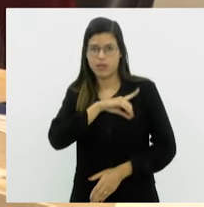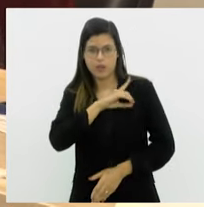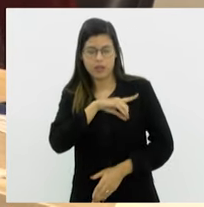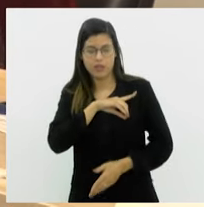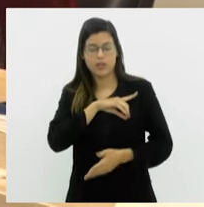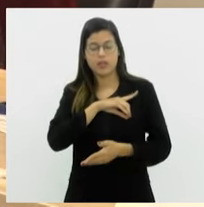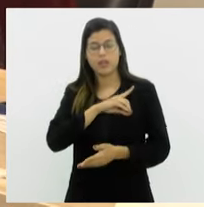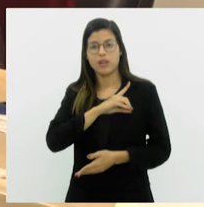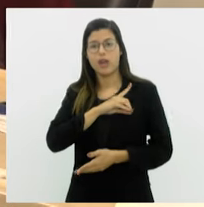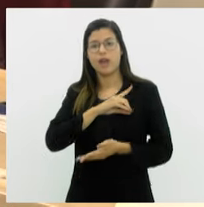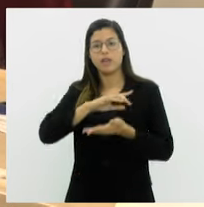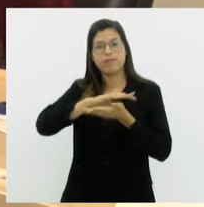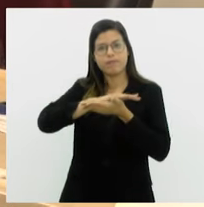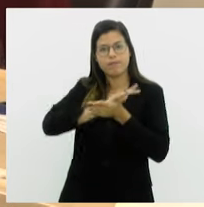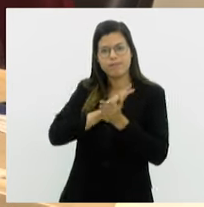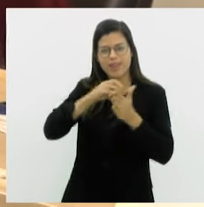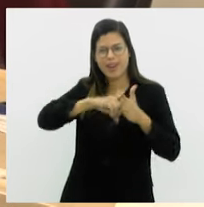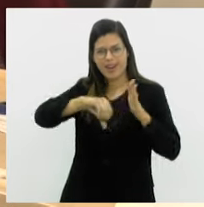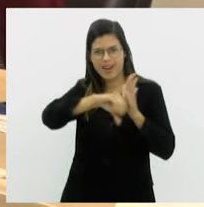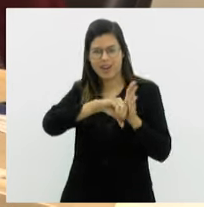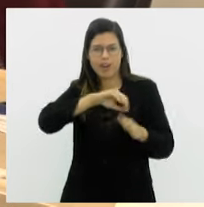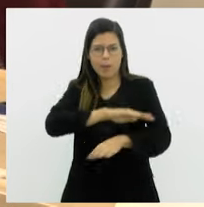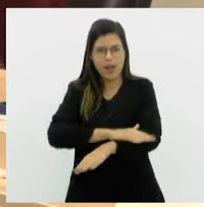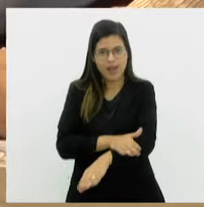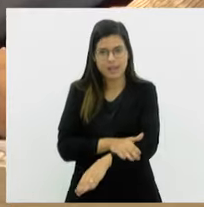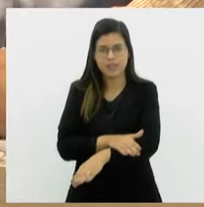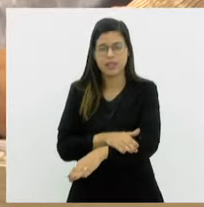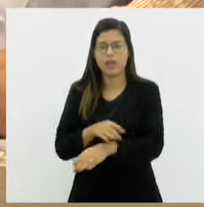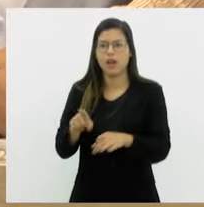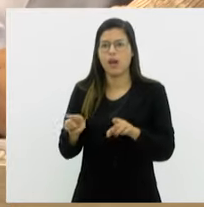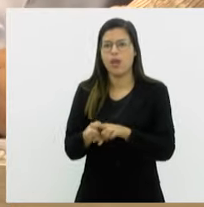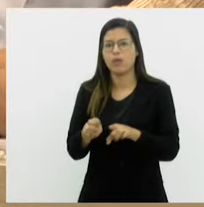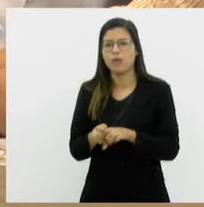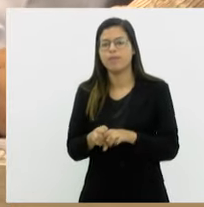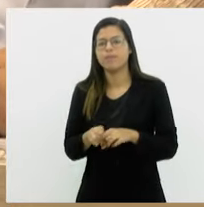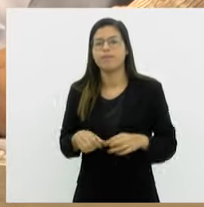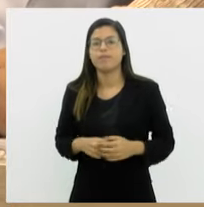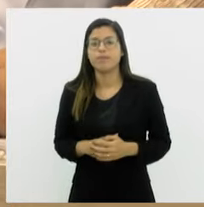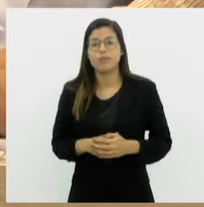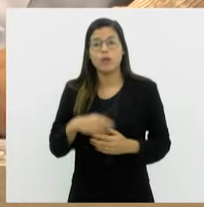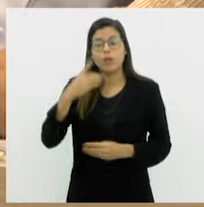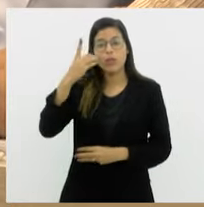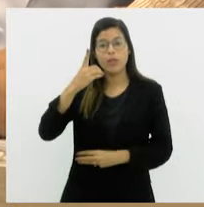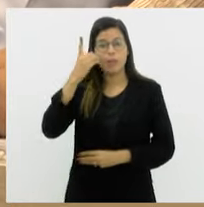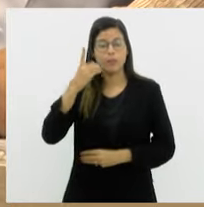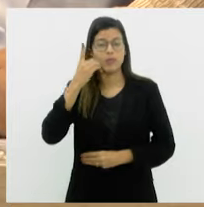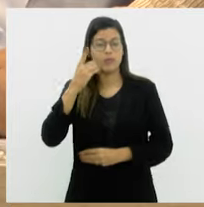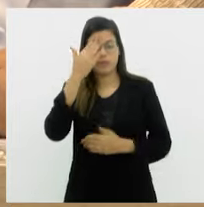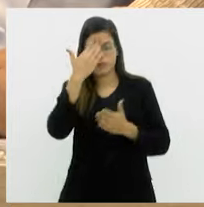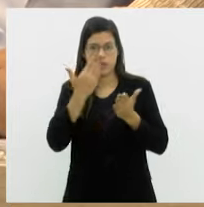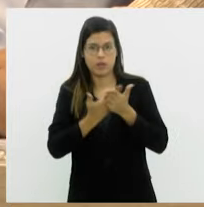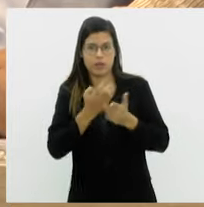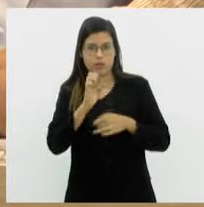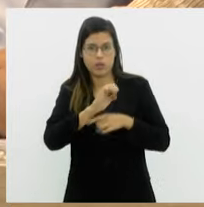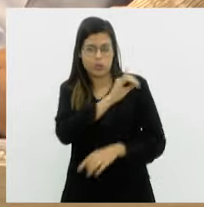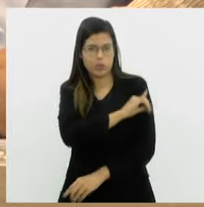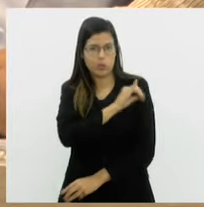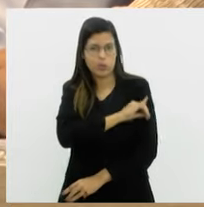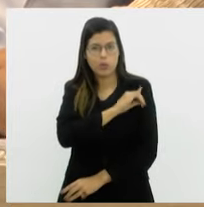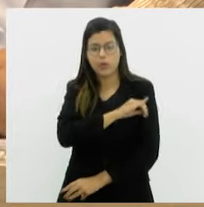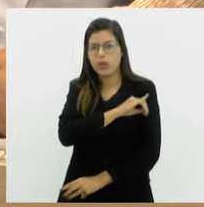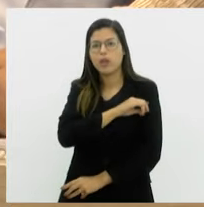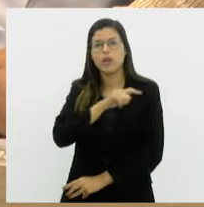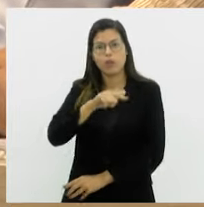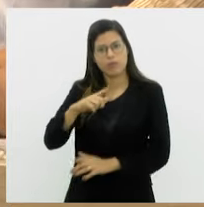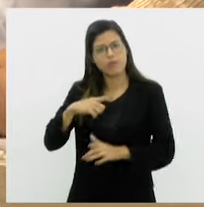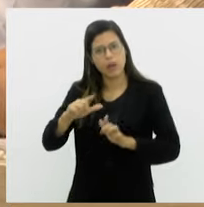e delitos de intolerância na Baixada Fluminense. O parlamentar acredita que o Estado do Rio tem sido pioneiro quando o assunto